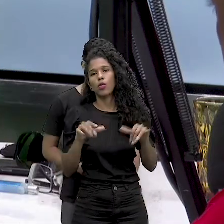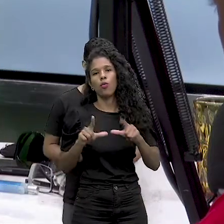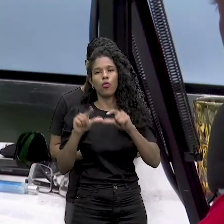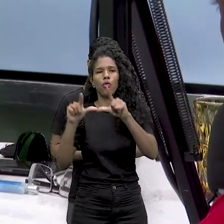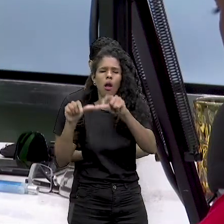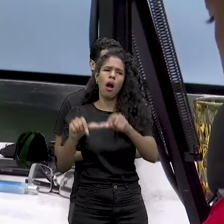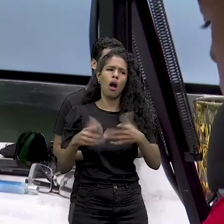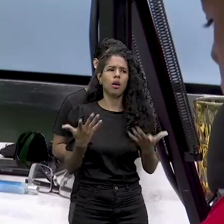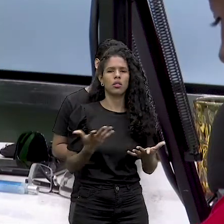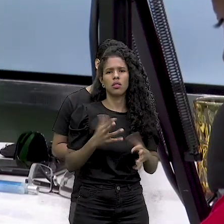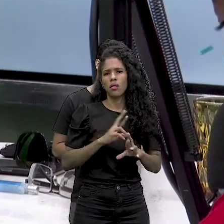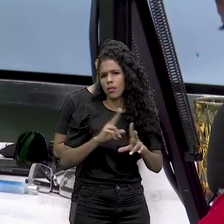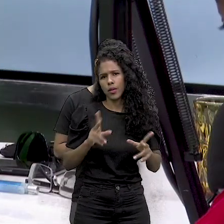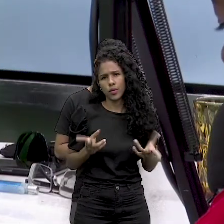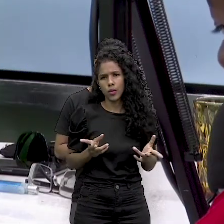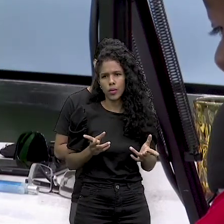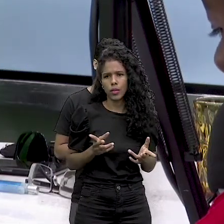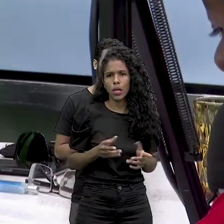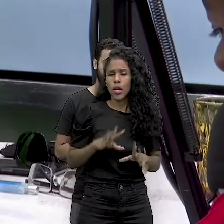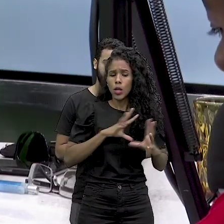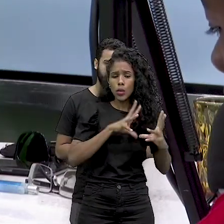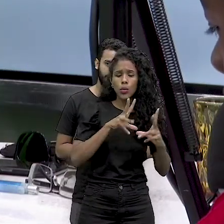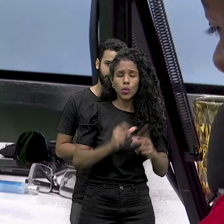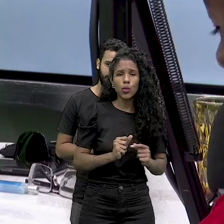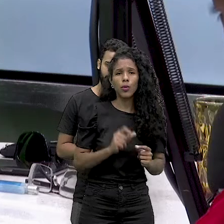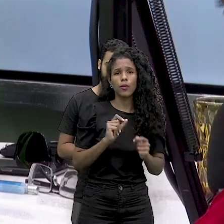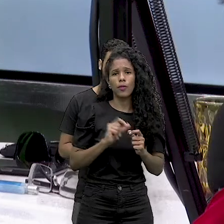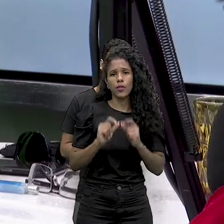essa juventude aí. Vai ser uma juventude que vai